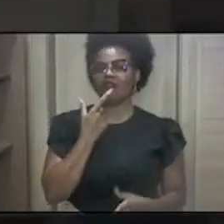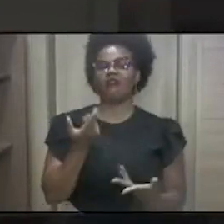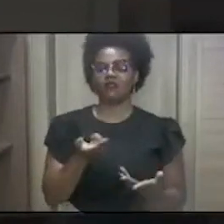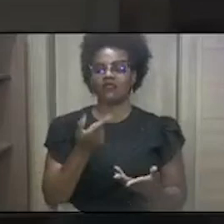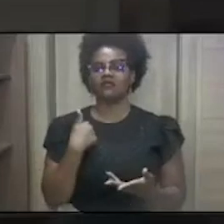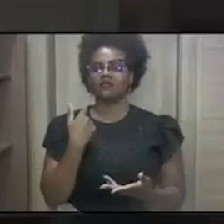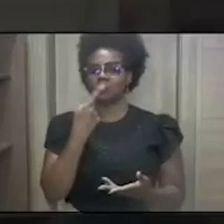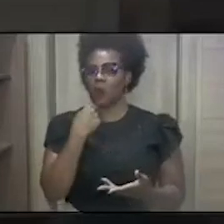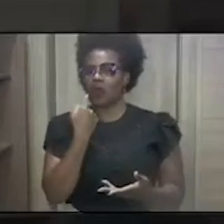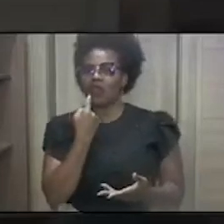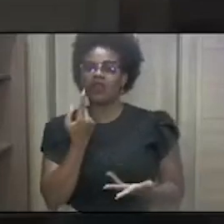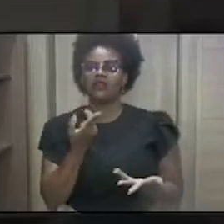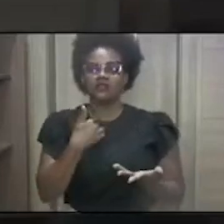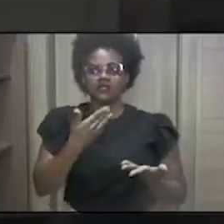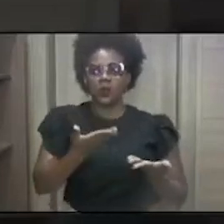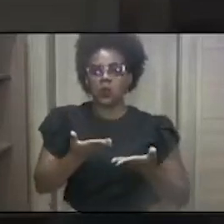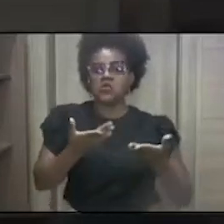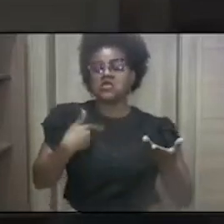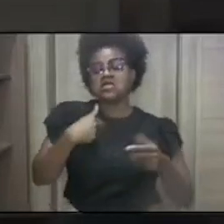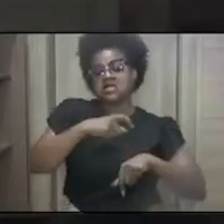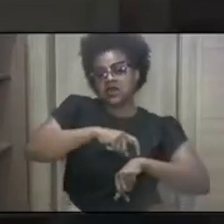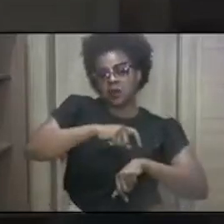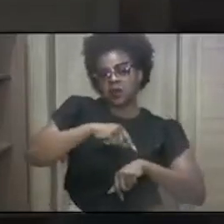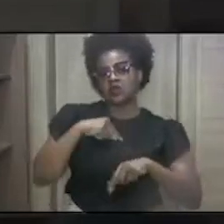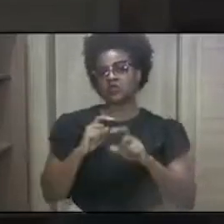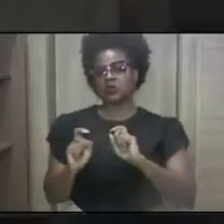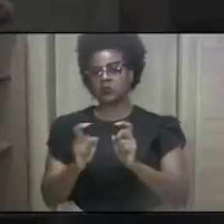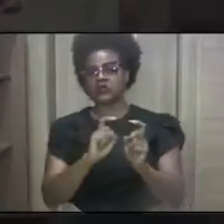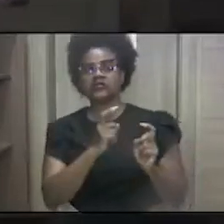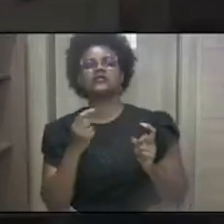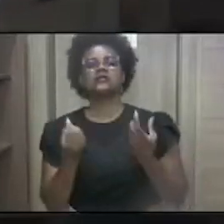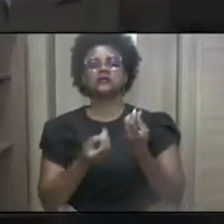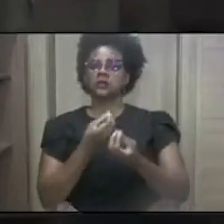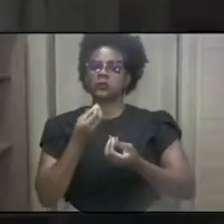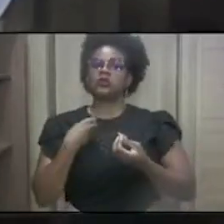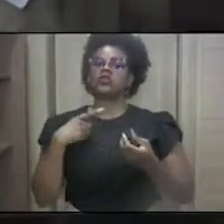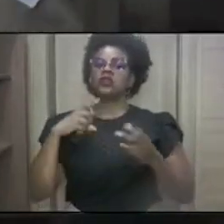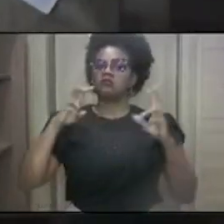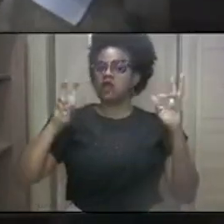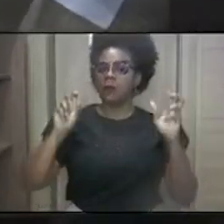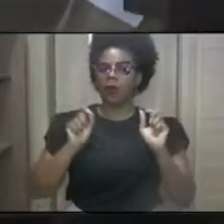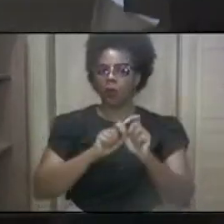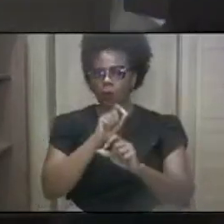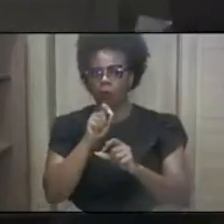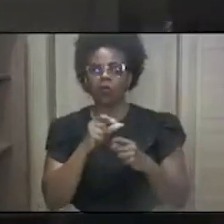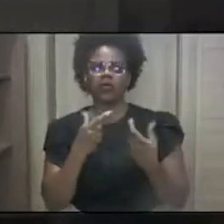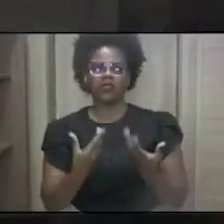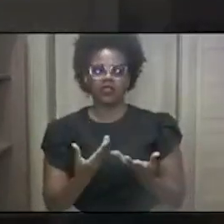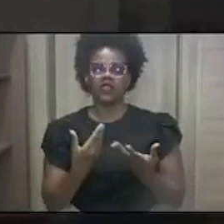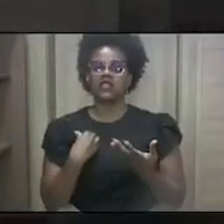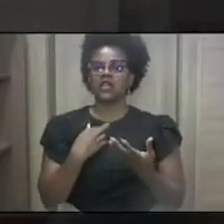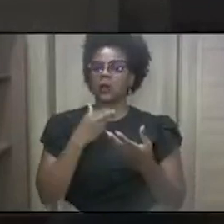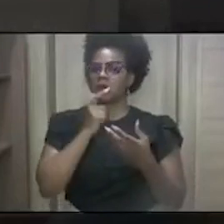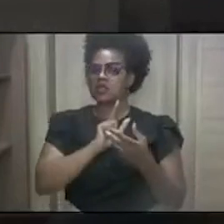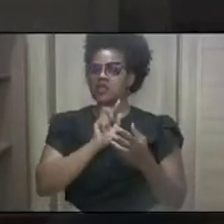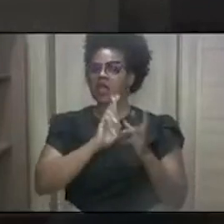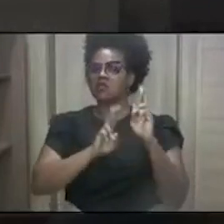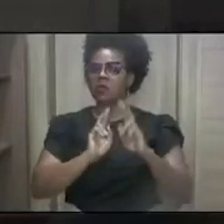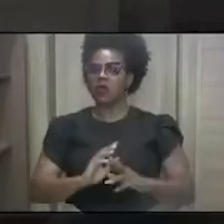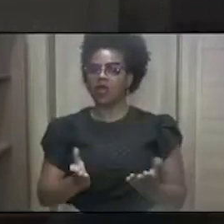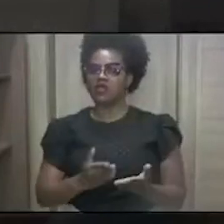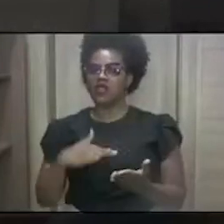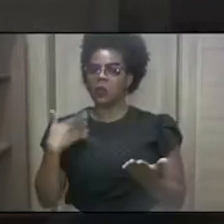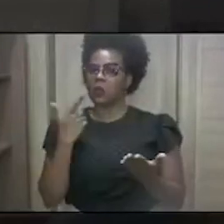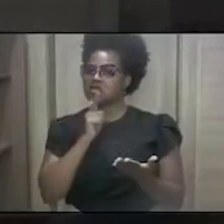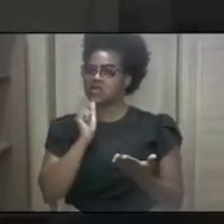de imediato, para a gente ter tempo também de discutir um pouco sobre esses resultados encontrados até o